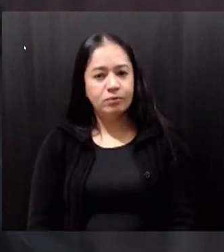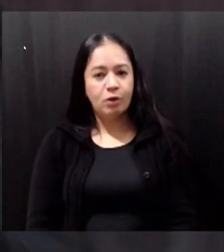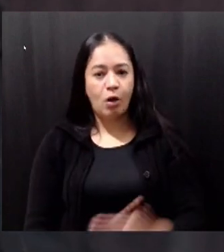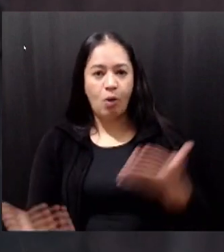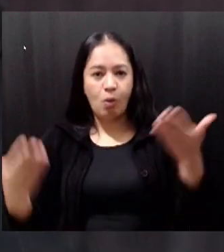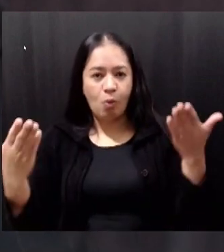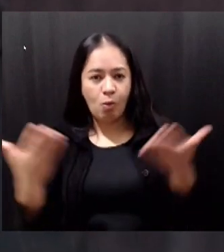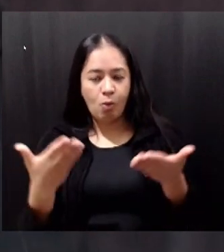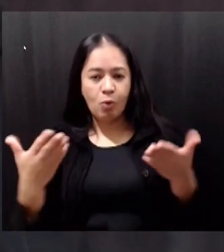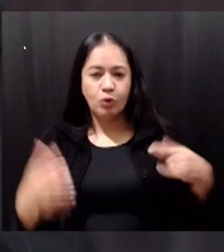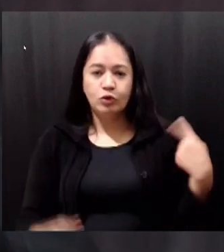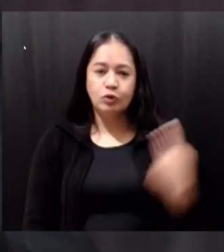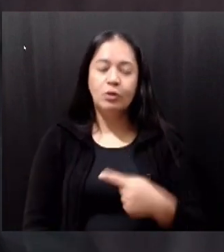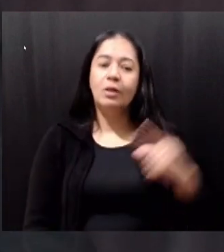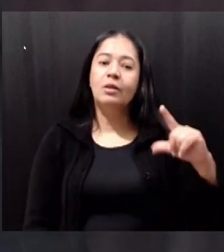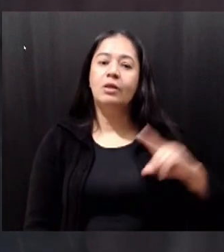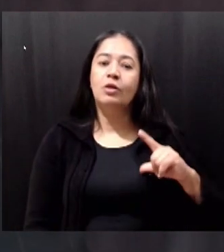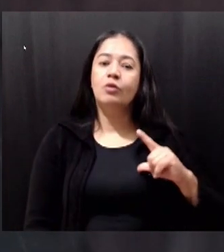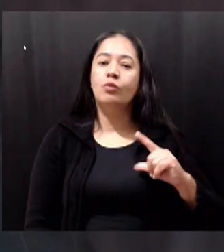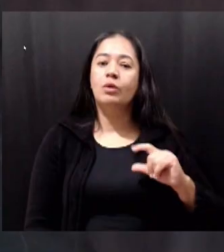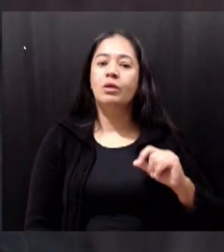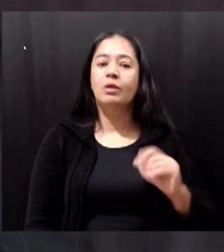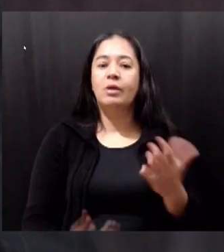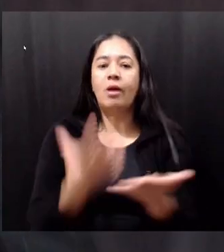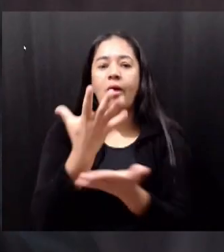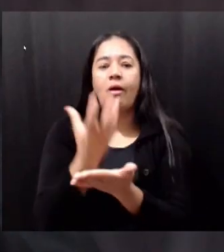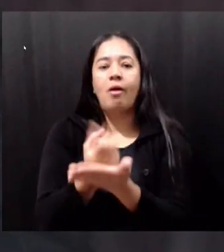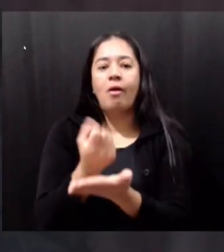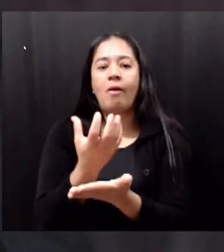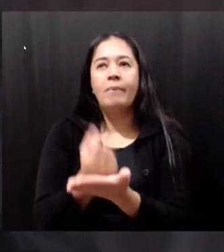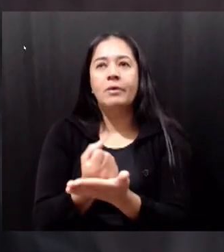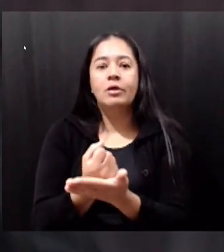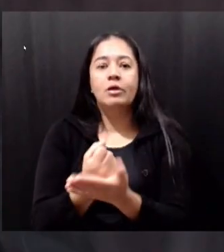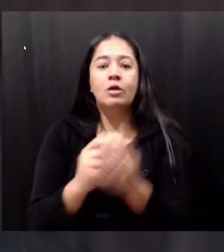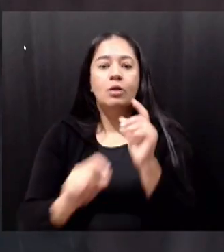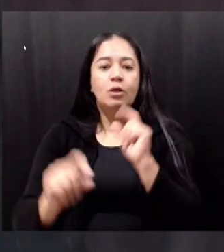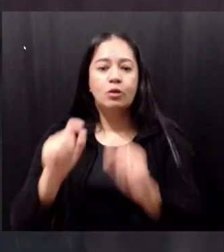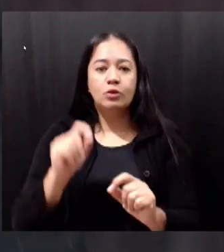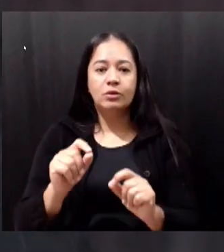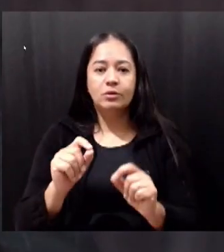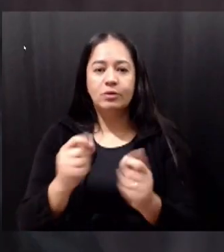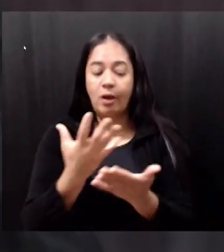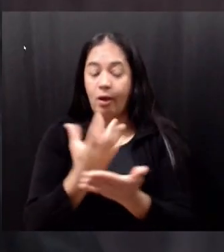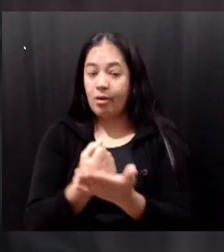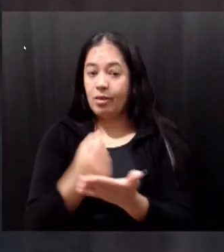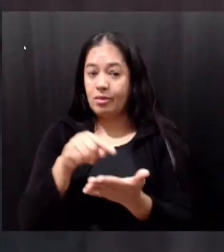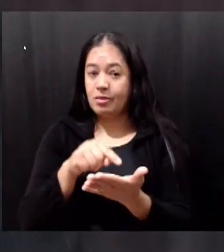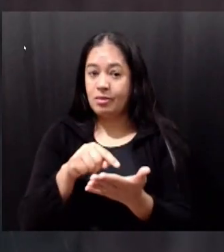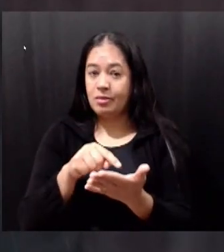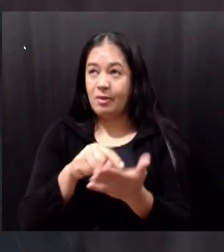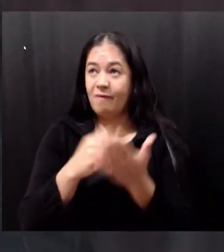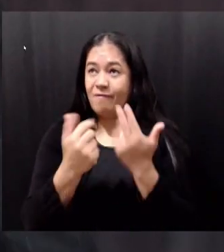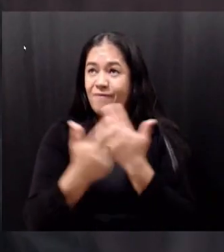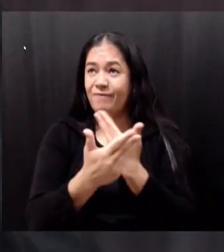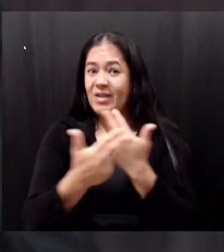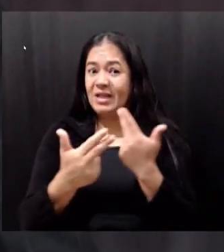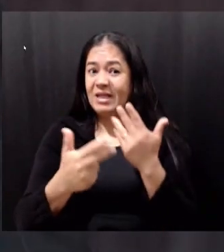temos aplicativos em que diversos crimes